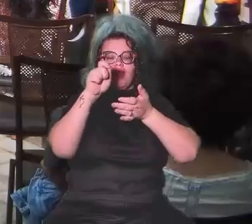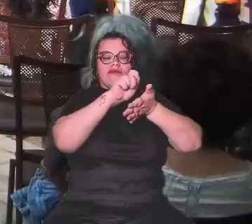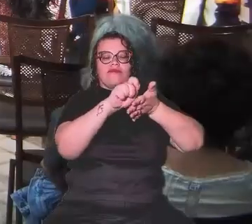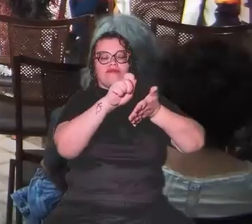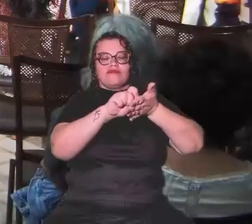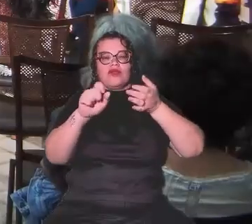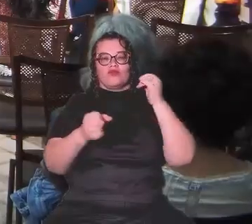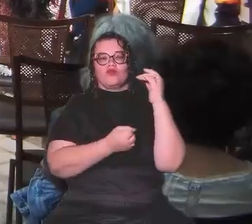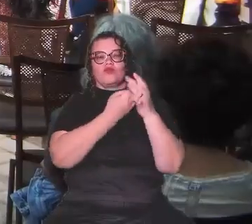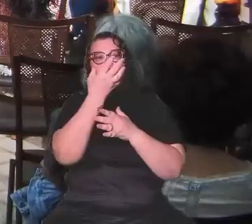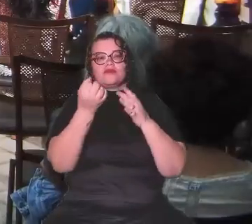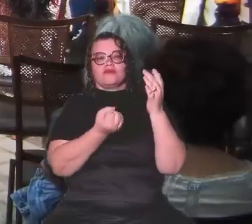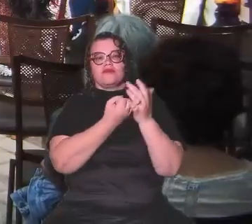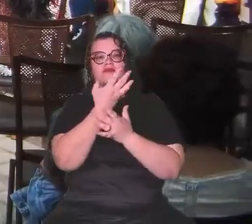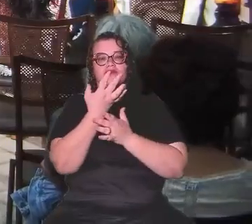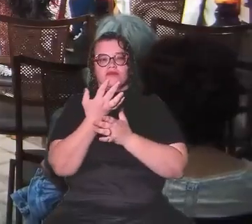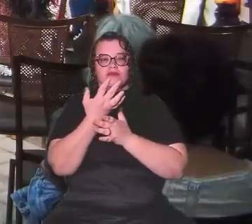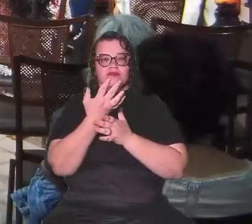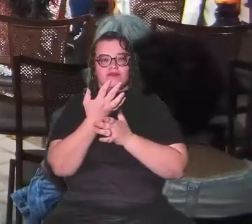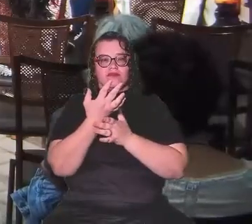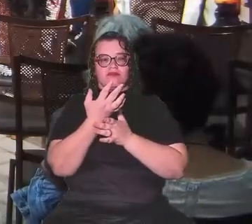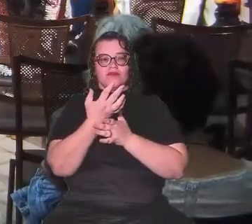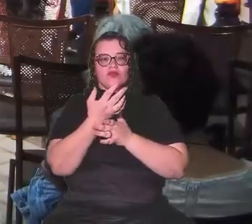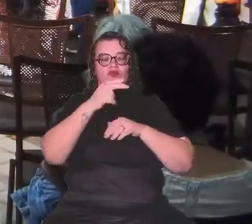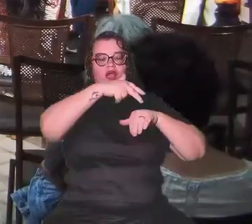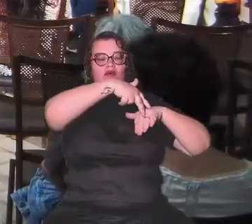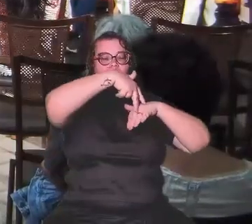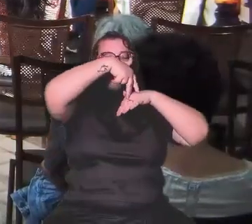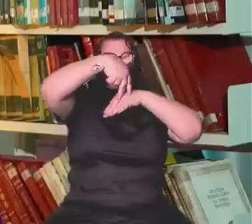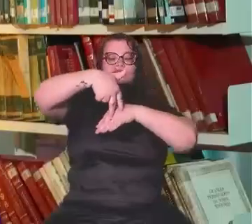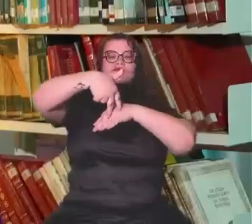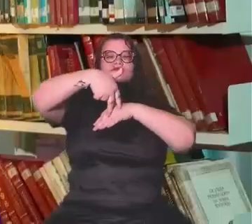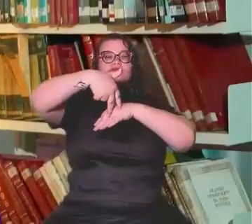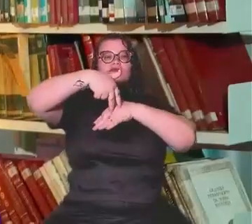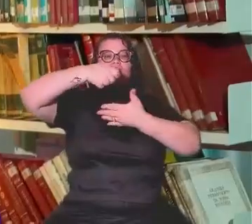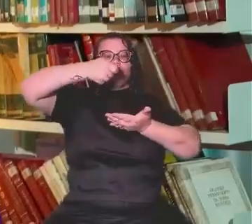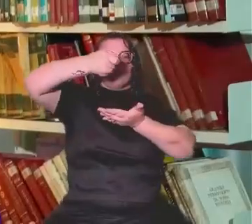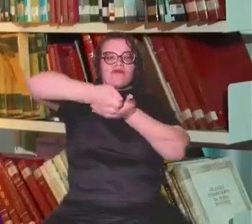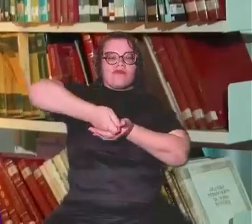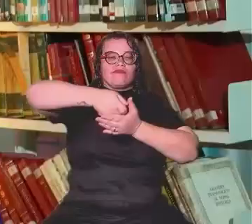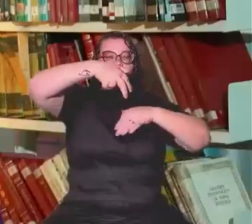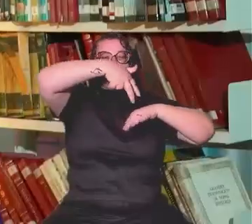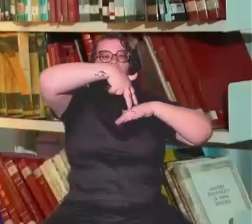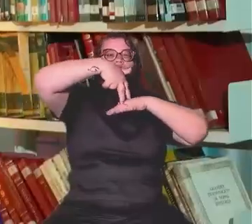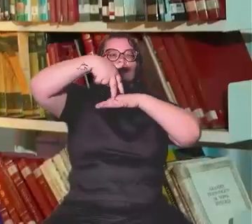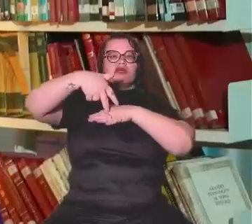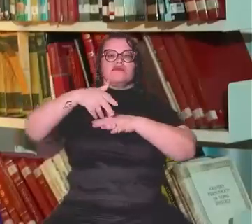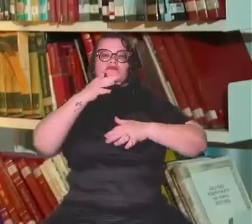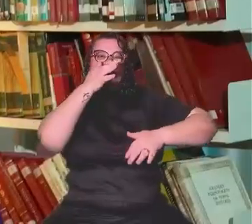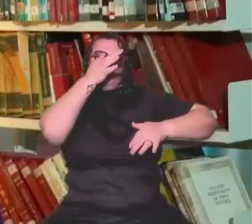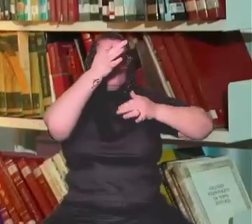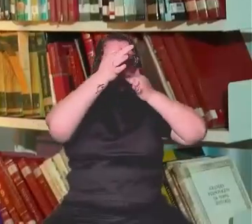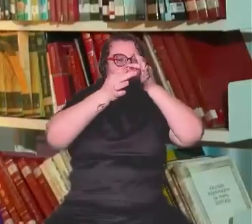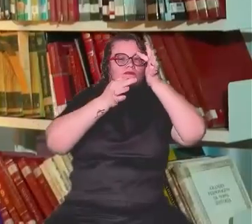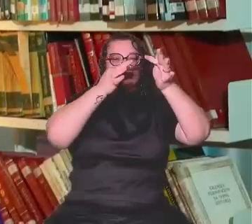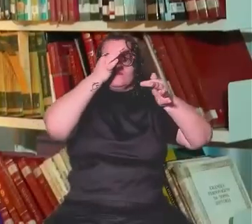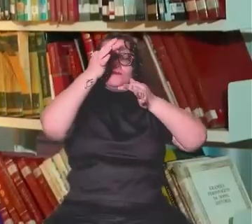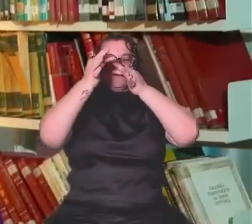né? E isso é resistência. Isso são as flores, né?